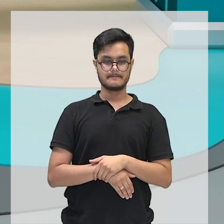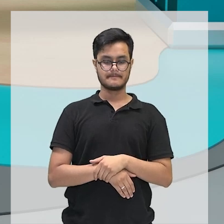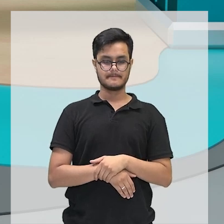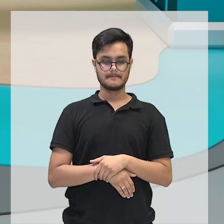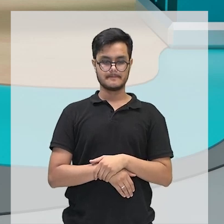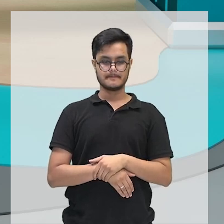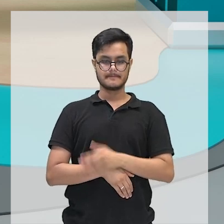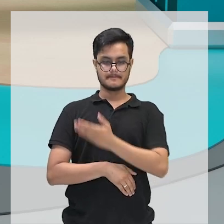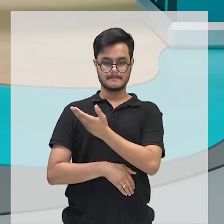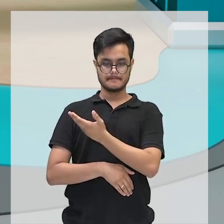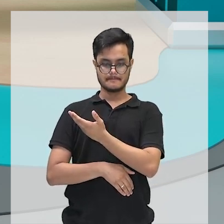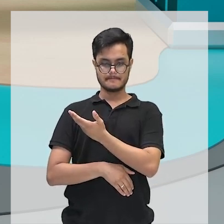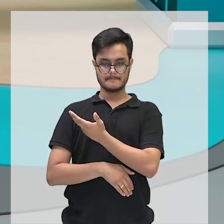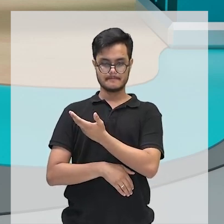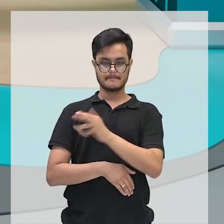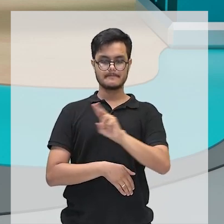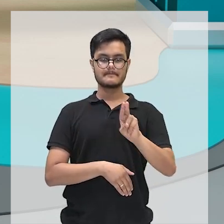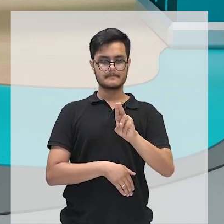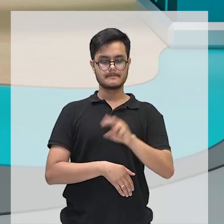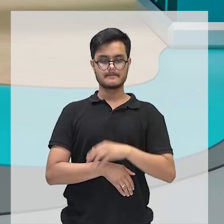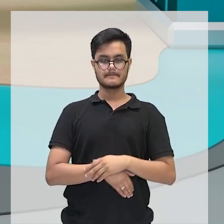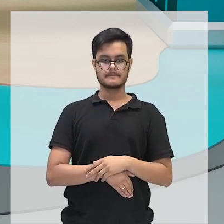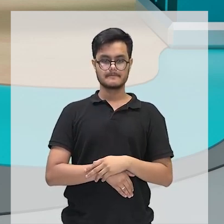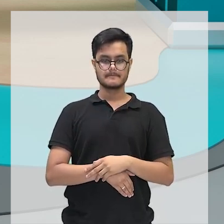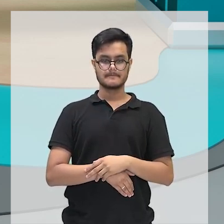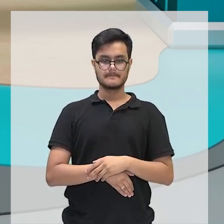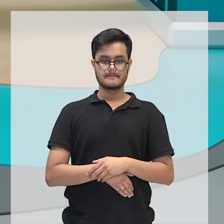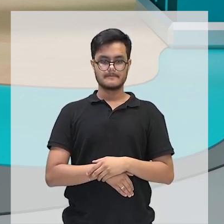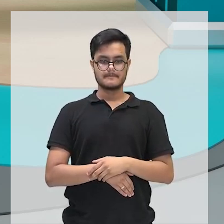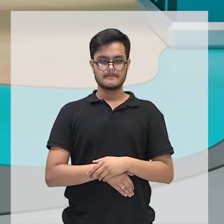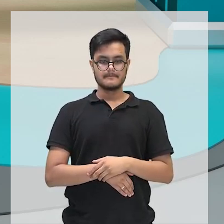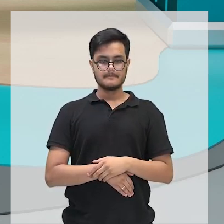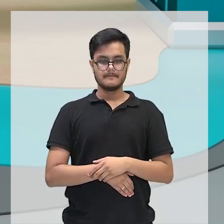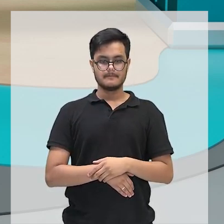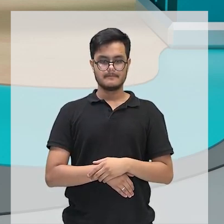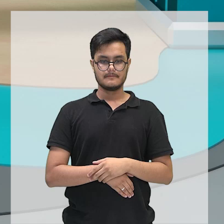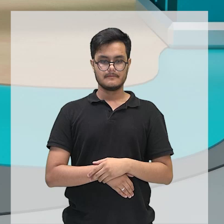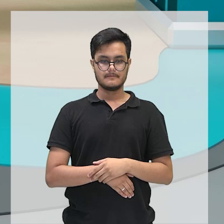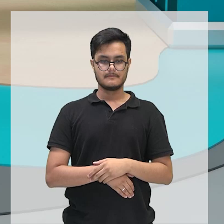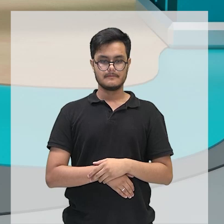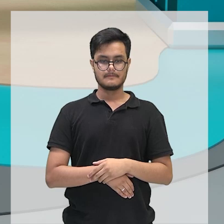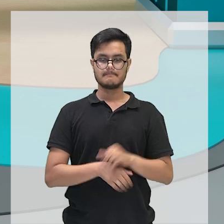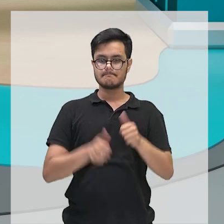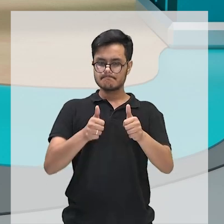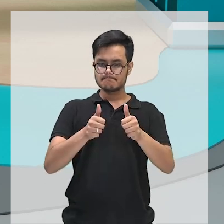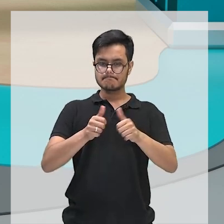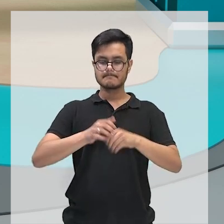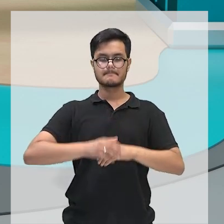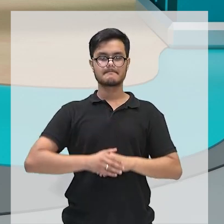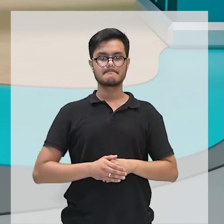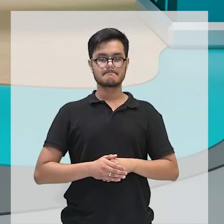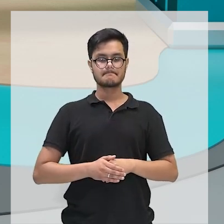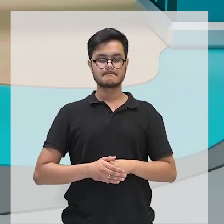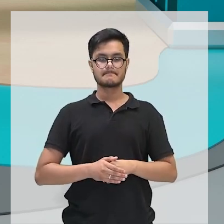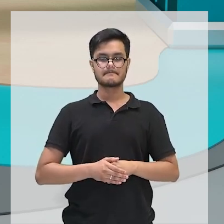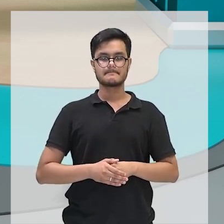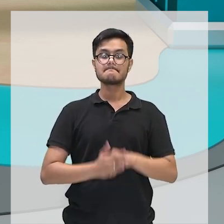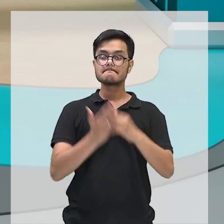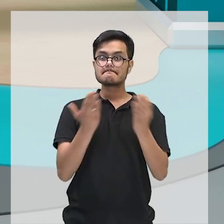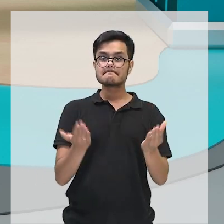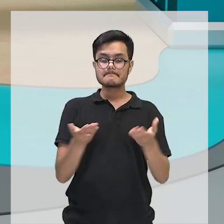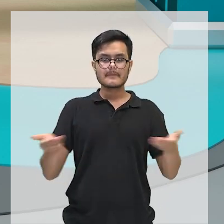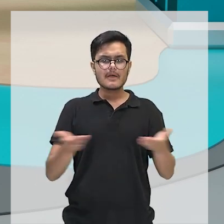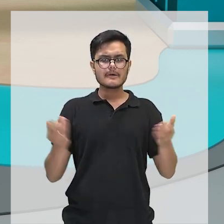em seguida nós temos nas extremidades os wickets. Certo? Muito bem. Agora